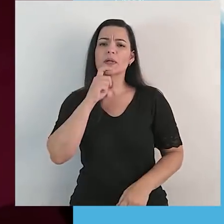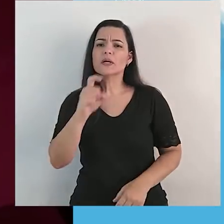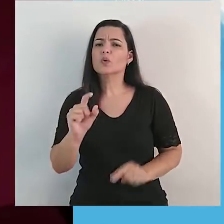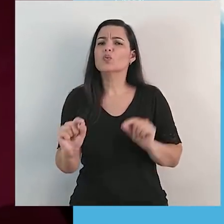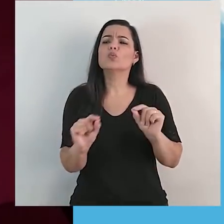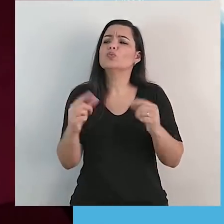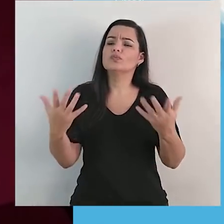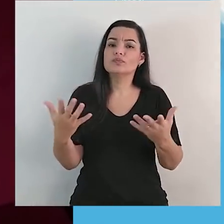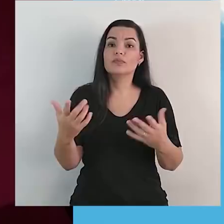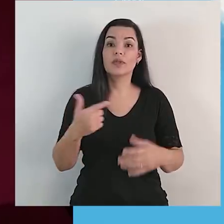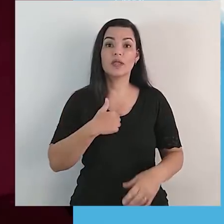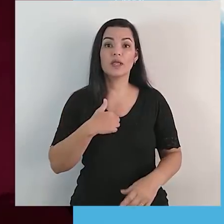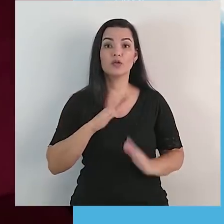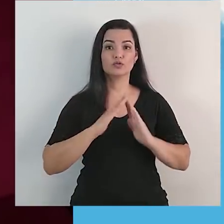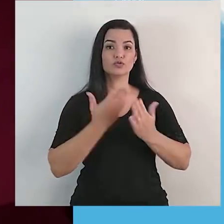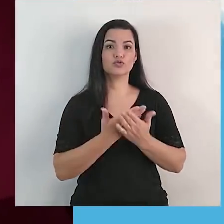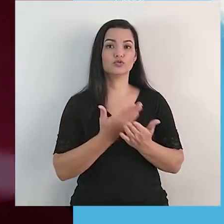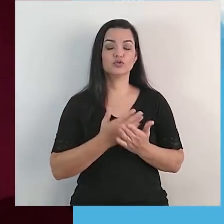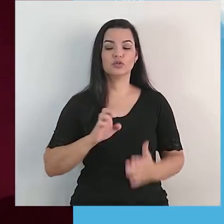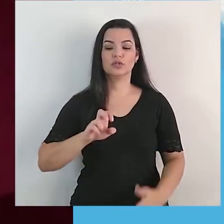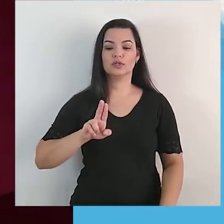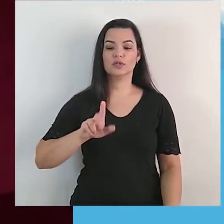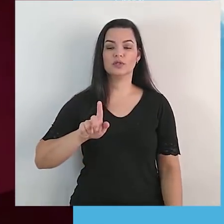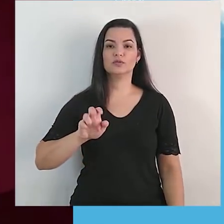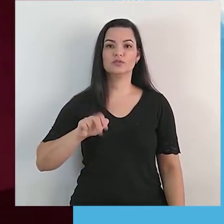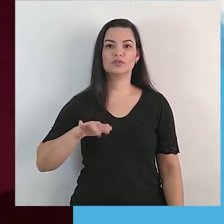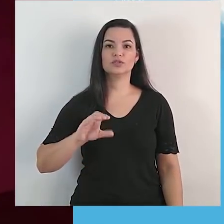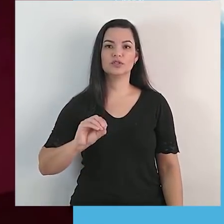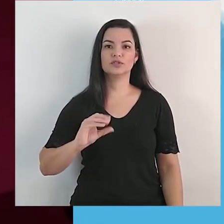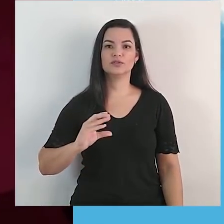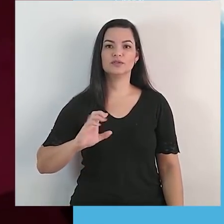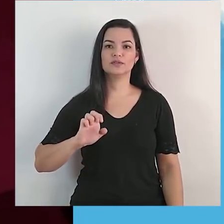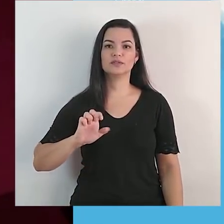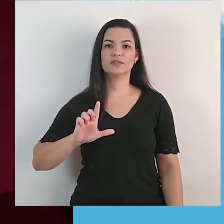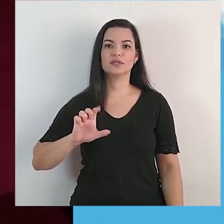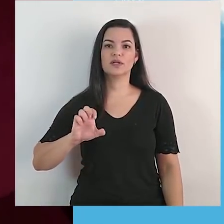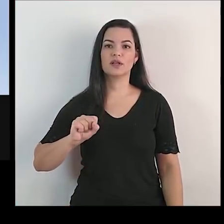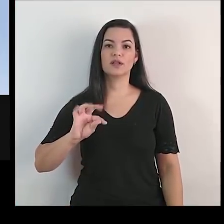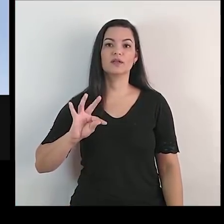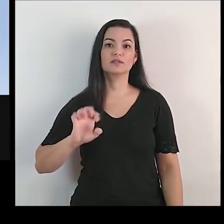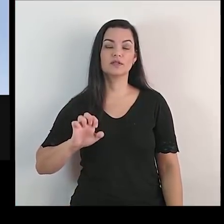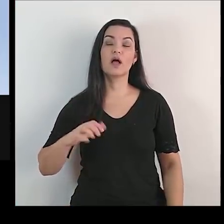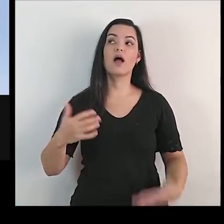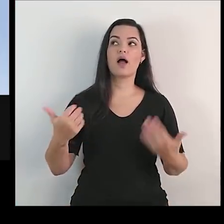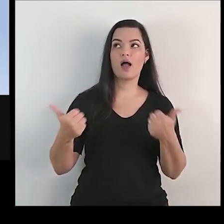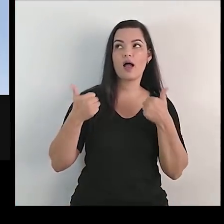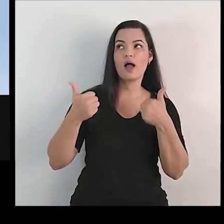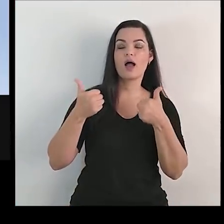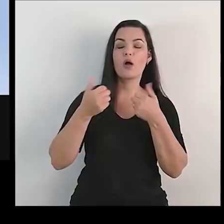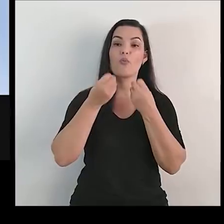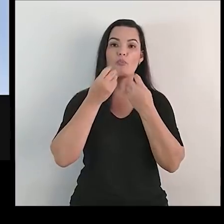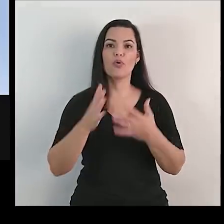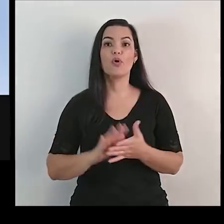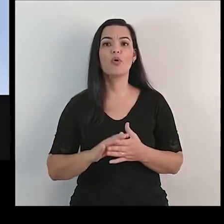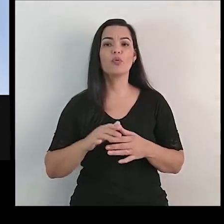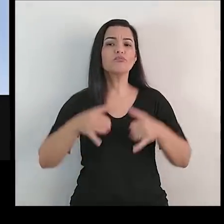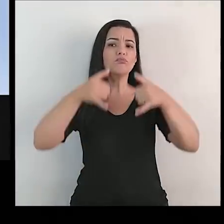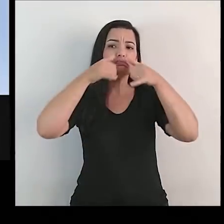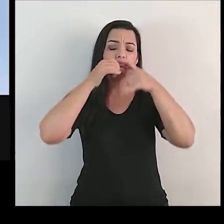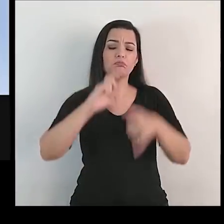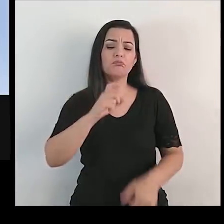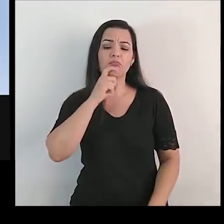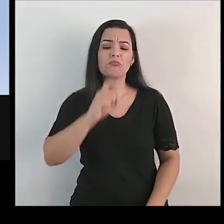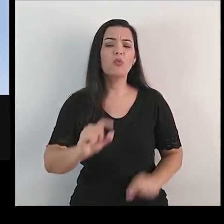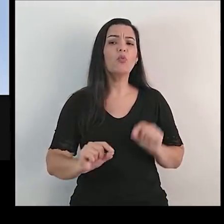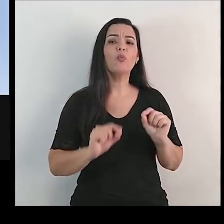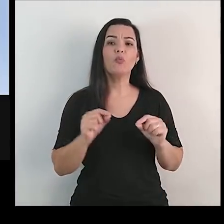inseto calocha. Eu estudo no Museu Celeste. Olha só, Pedro, bacana. O que é a